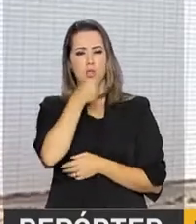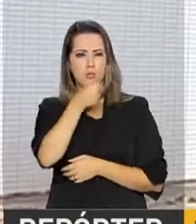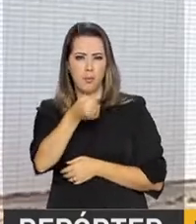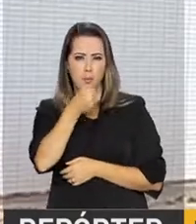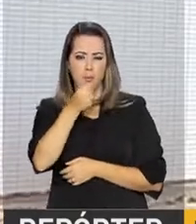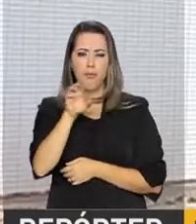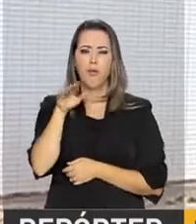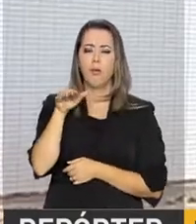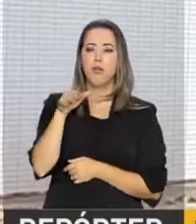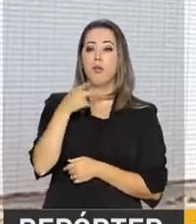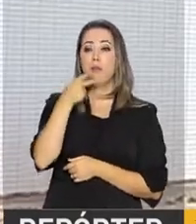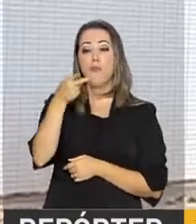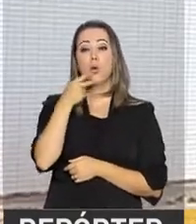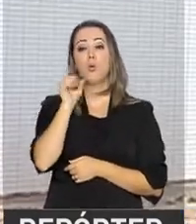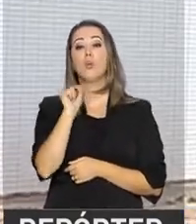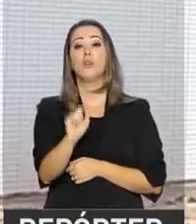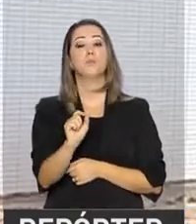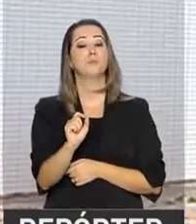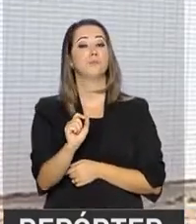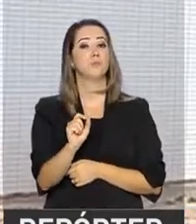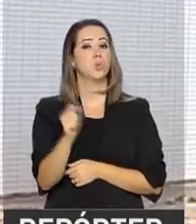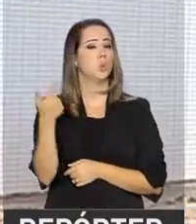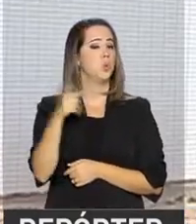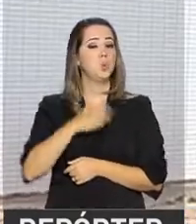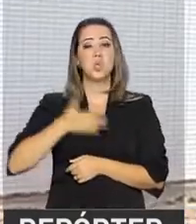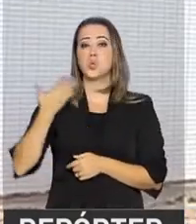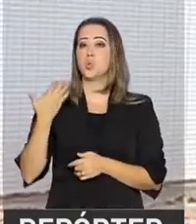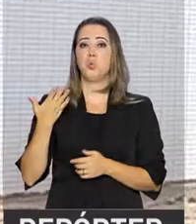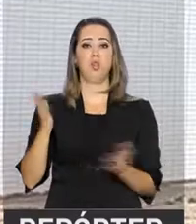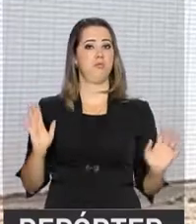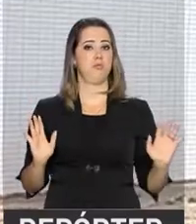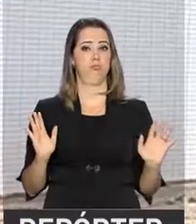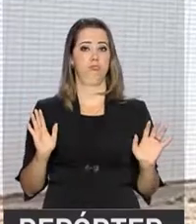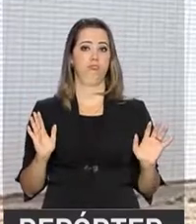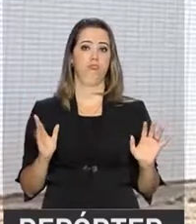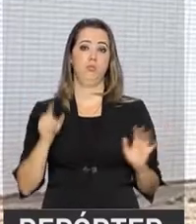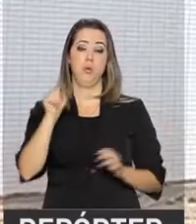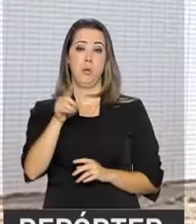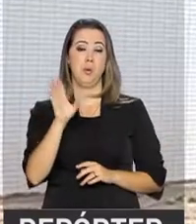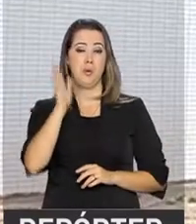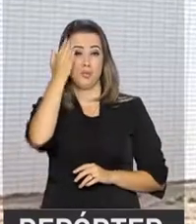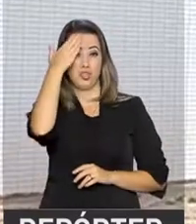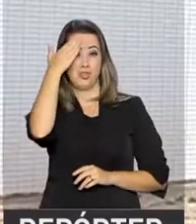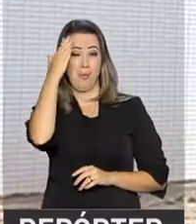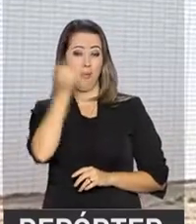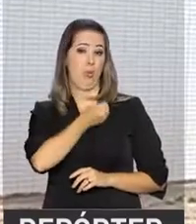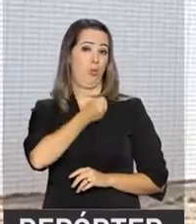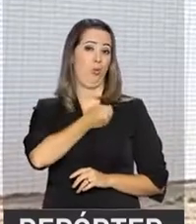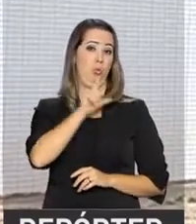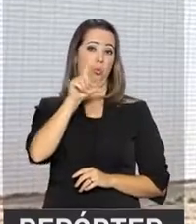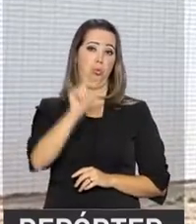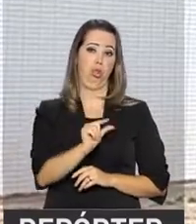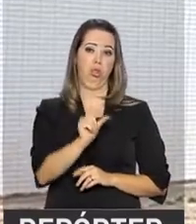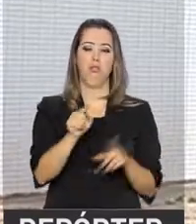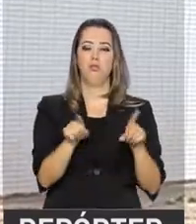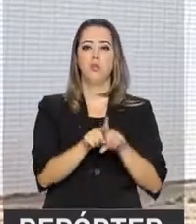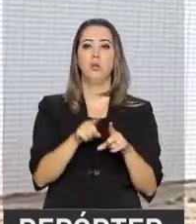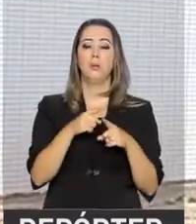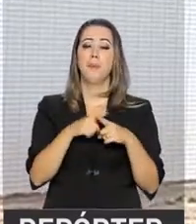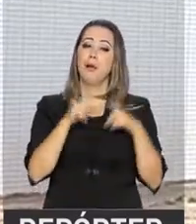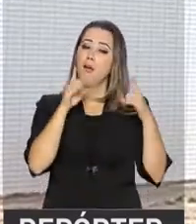jornalistas ele disse que não há nenhuma surpresa quanto à nota de rebaixamento ele destacou que o brasil está no caminho certo